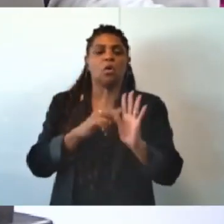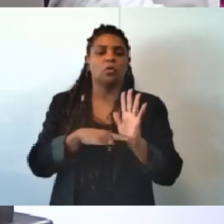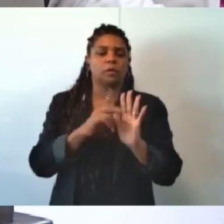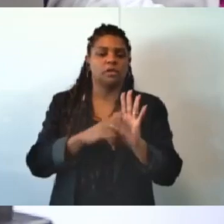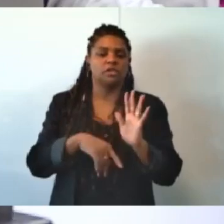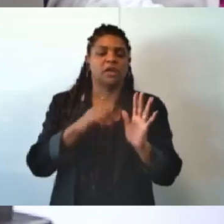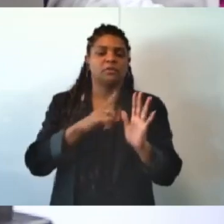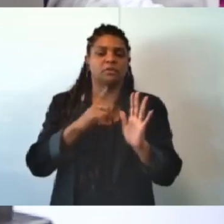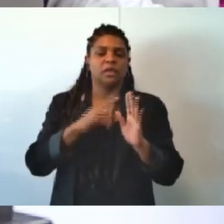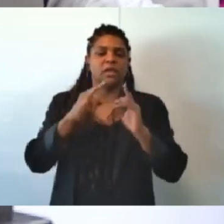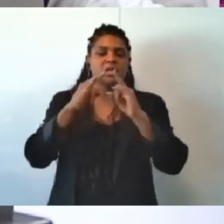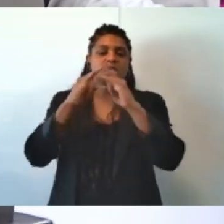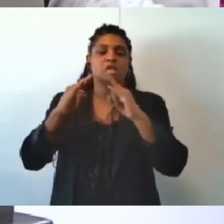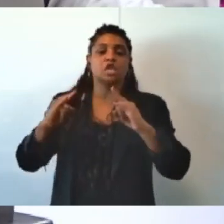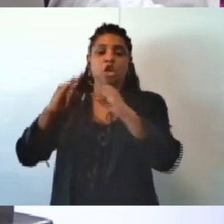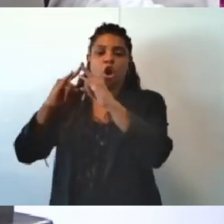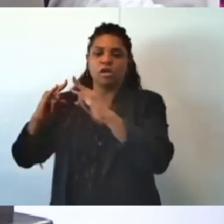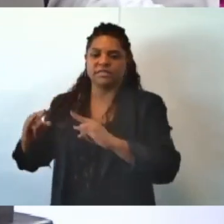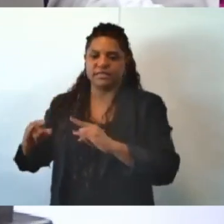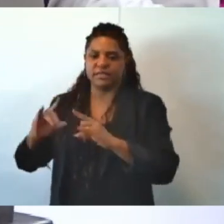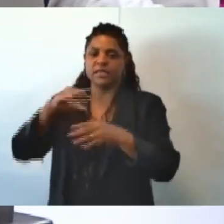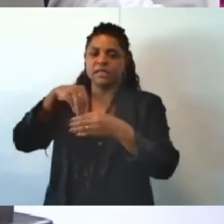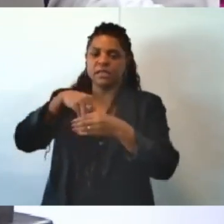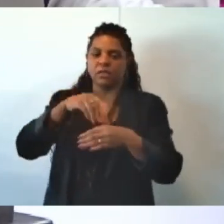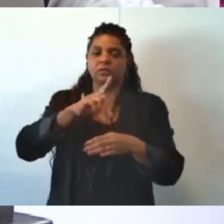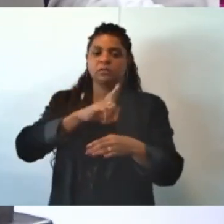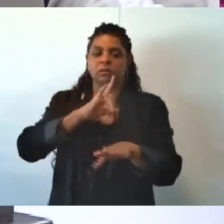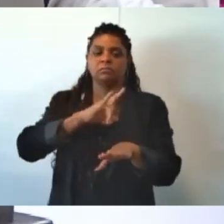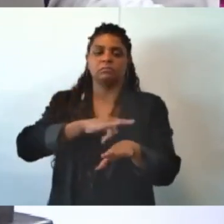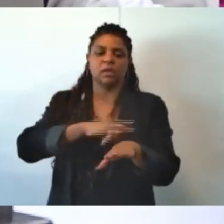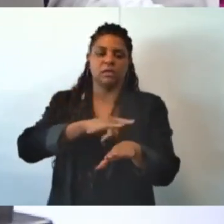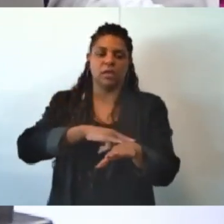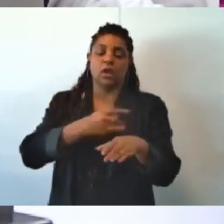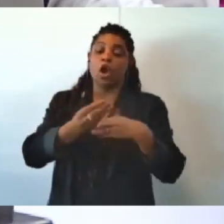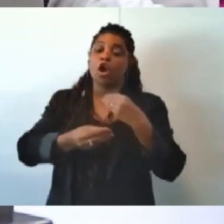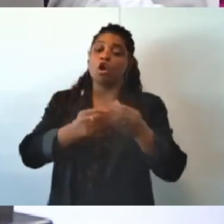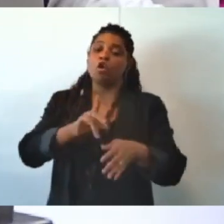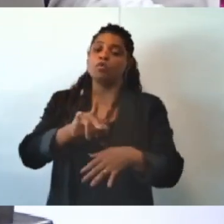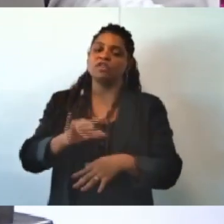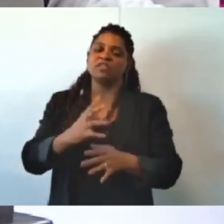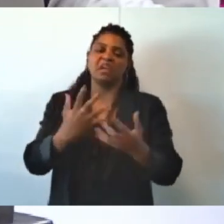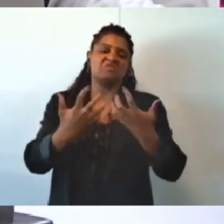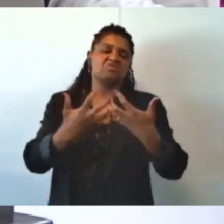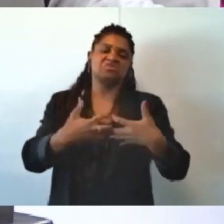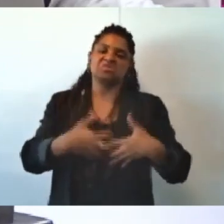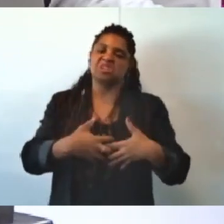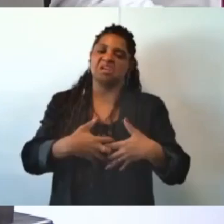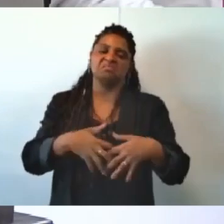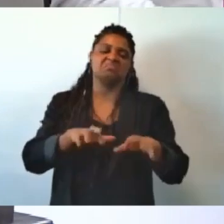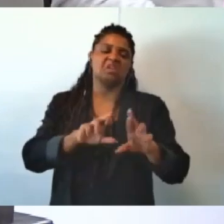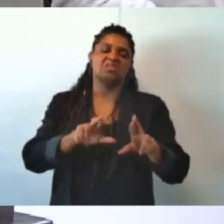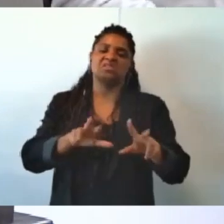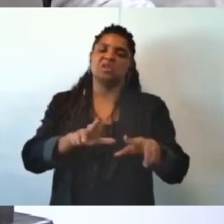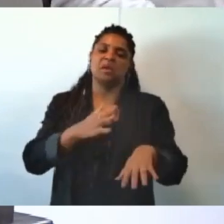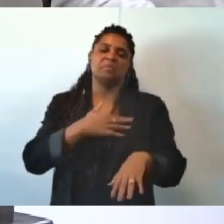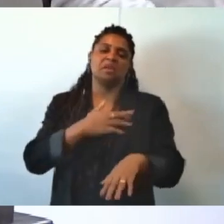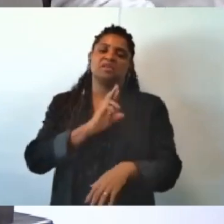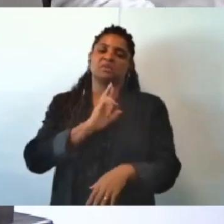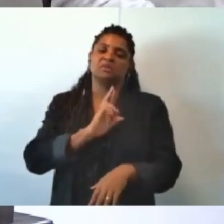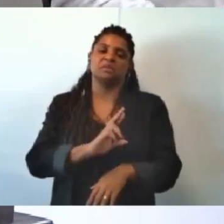existe banheiro. Agora, como que vai ser a operação desses banheiros, isso não me compete, não compete a SUDECAP.